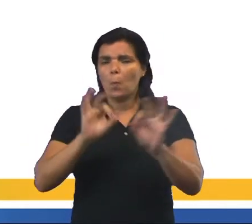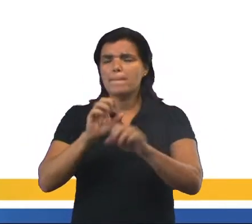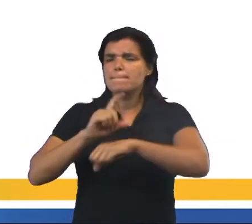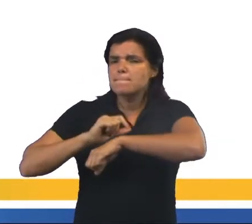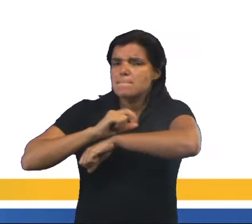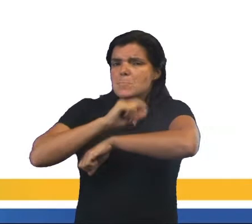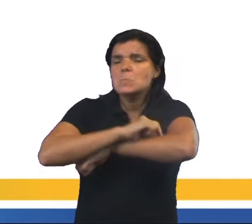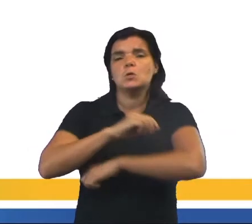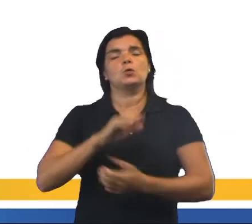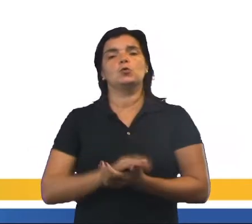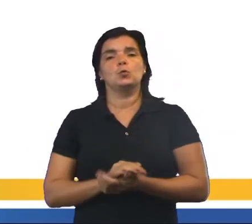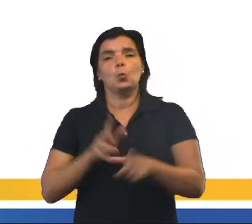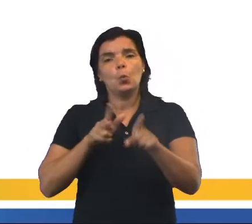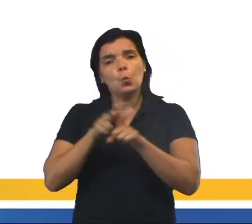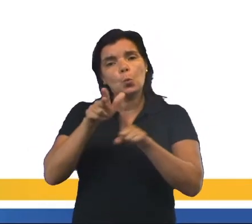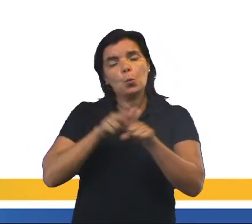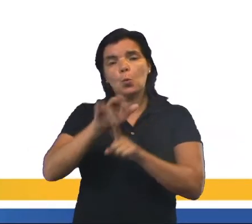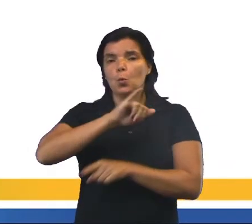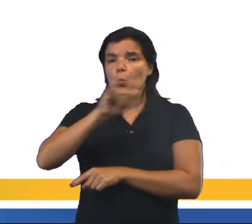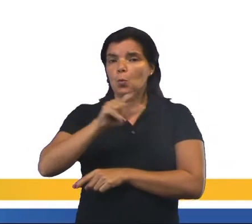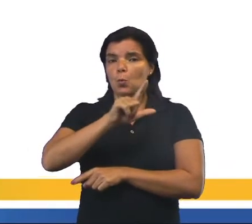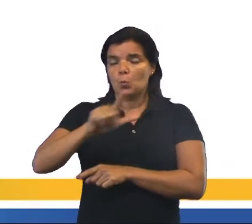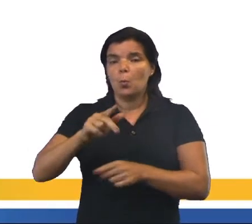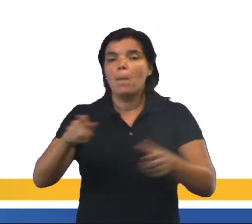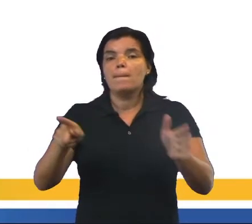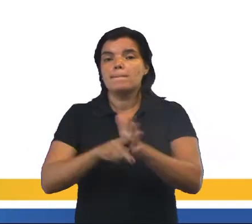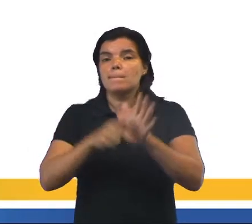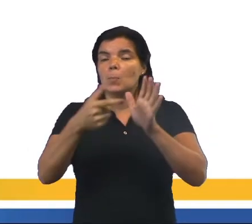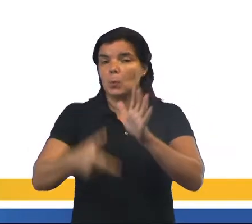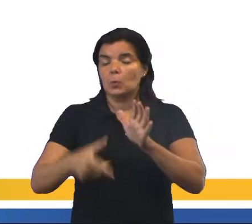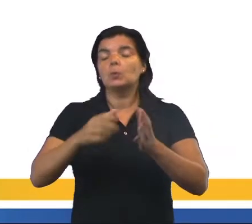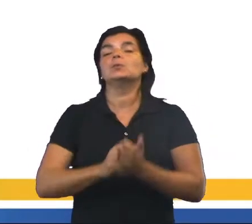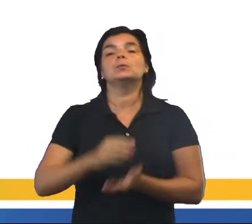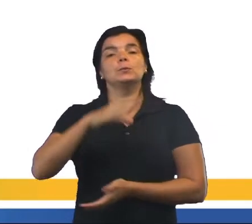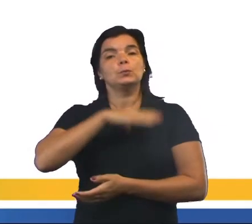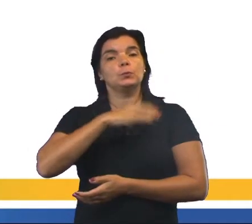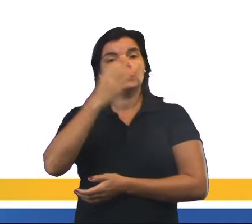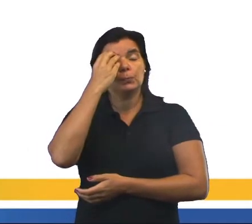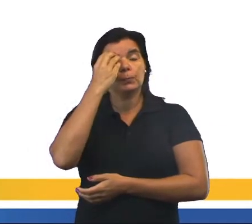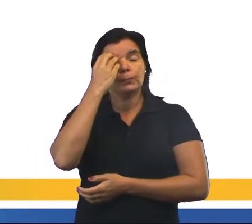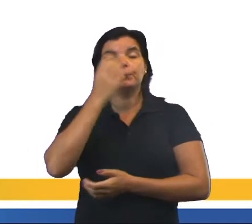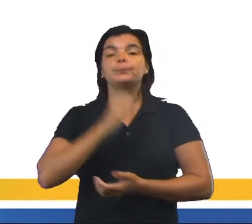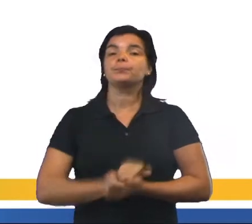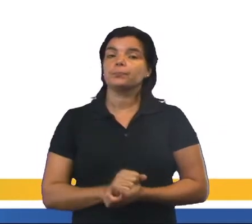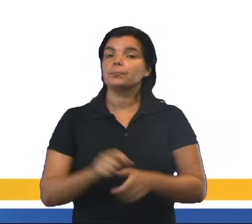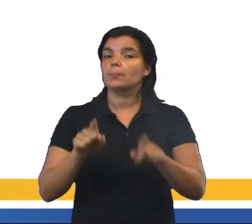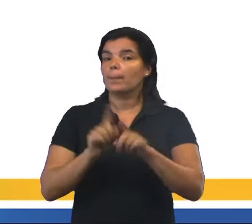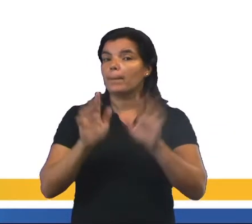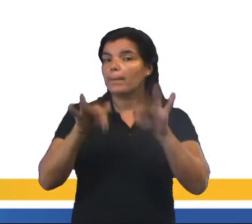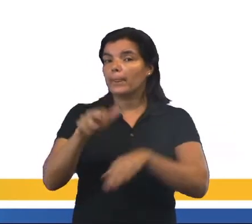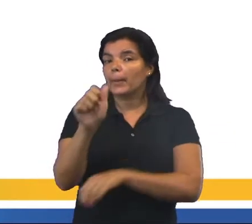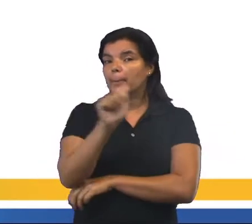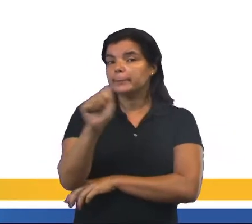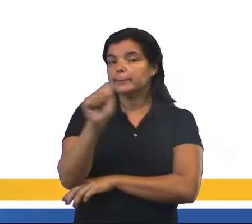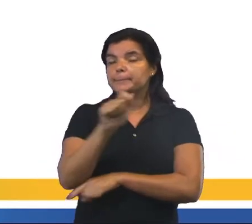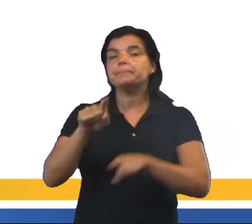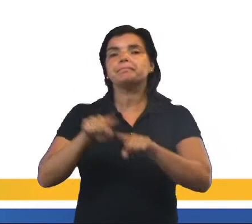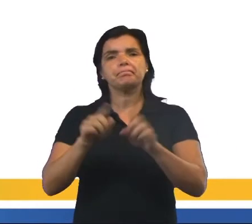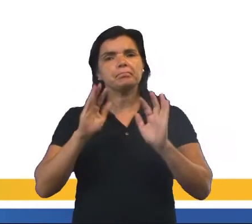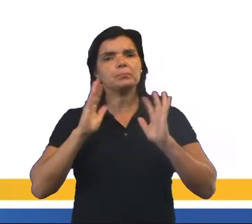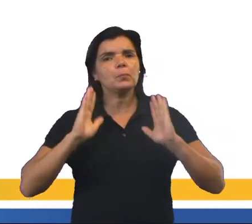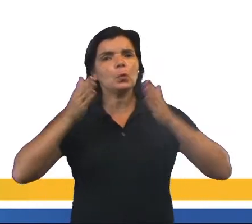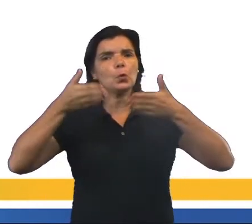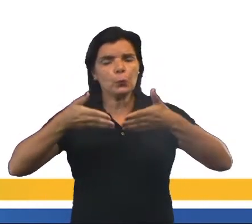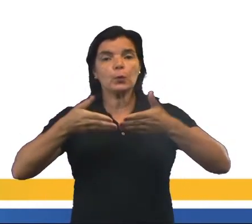cacau foi confirmada em julho em uma propriedade na zona urbana de Cruzeiro do Sul e no final de agosto mais